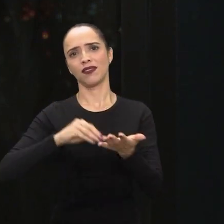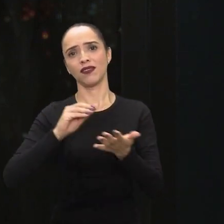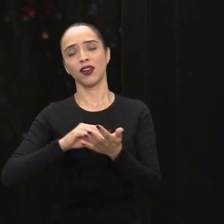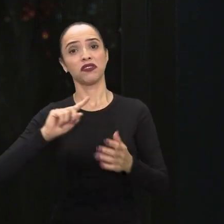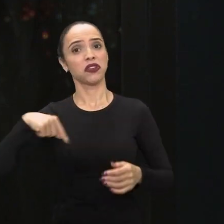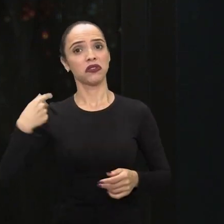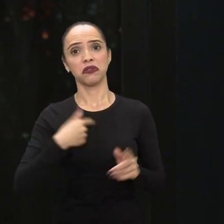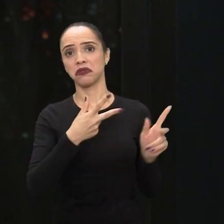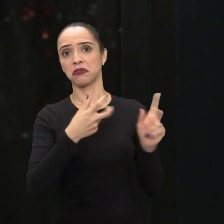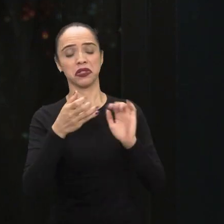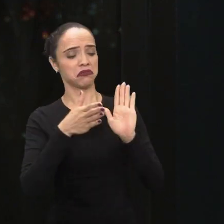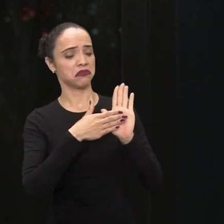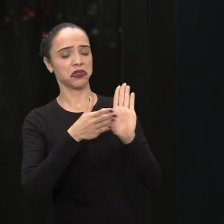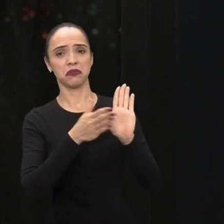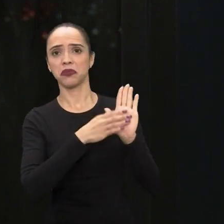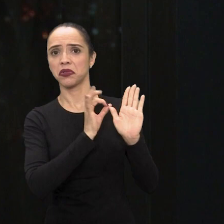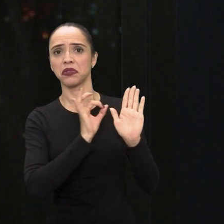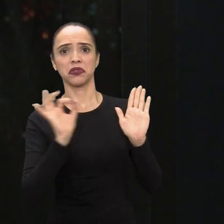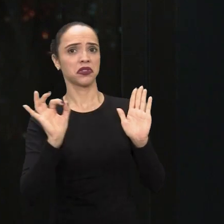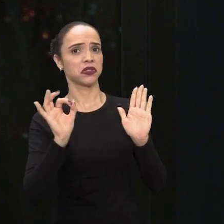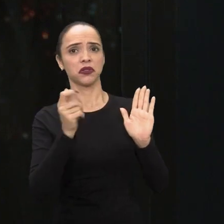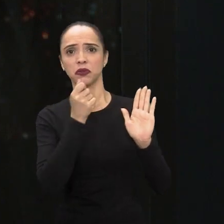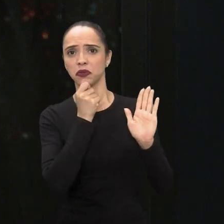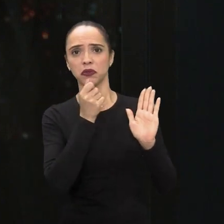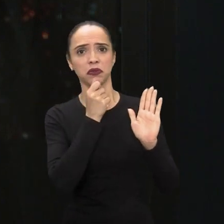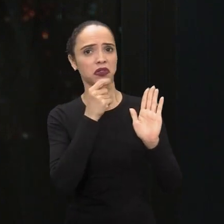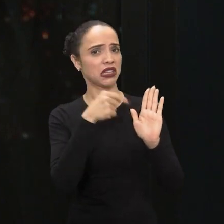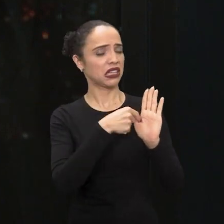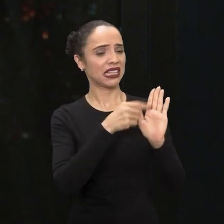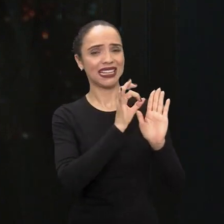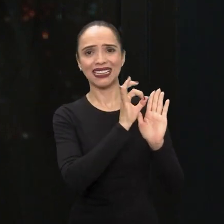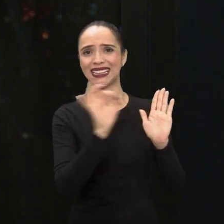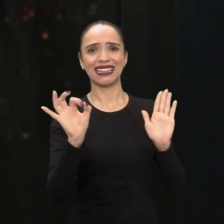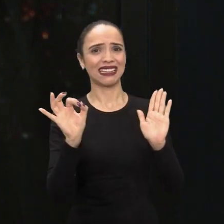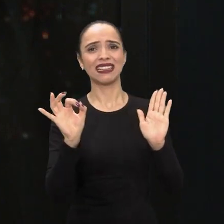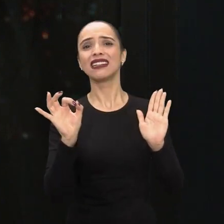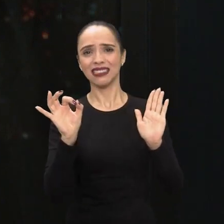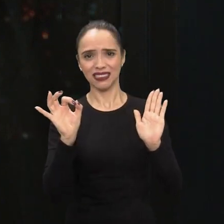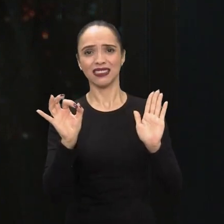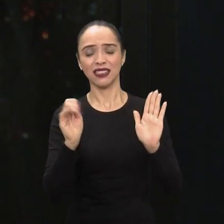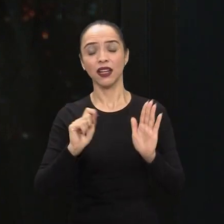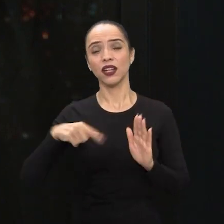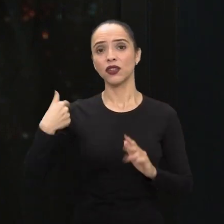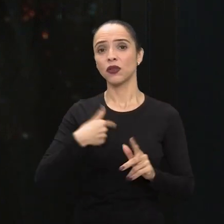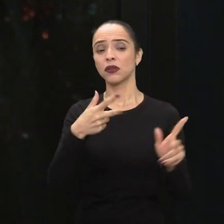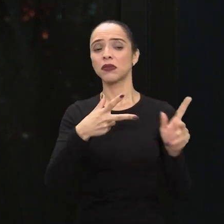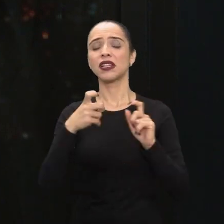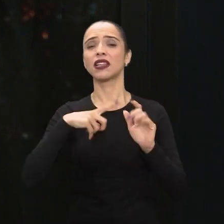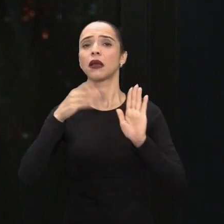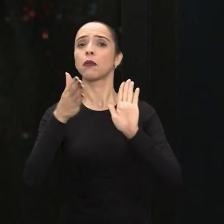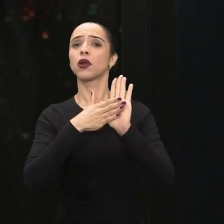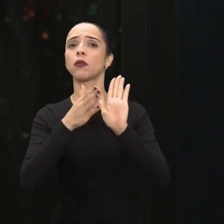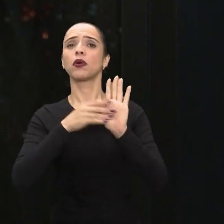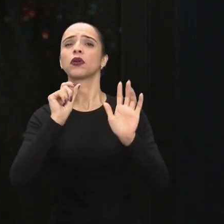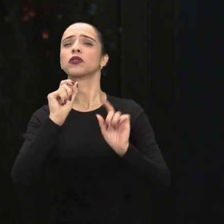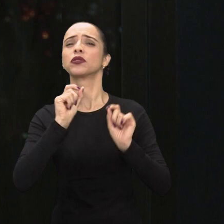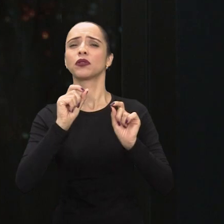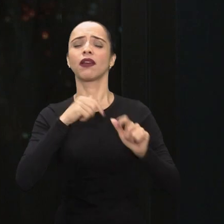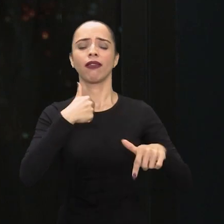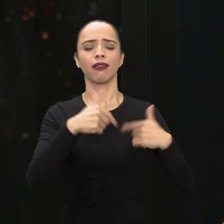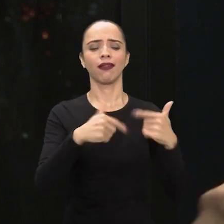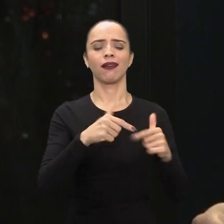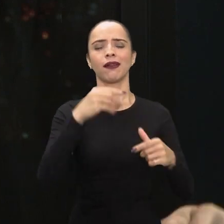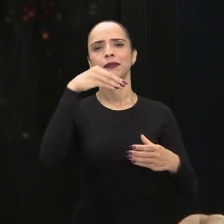e se a gente não viu essa possibilidade nem um plano né a gente tem sim a verdade uma redução das propostas de trabalho seja